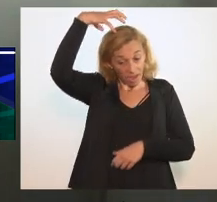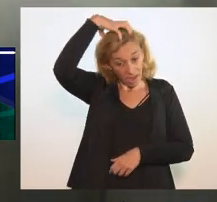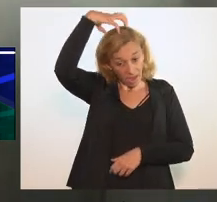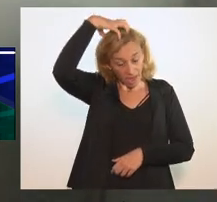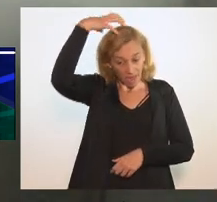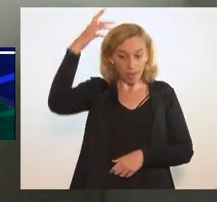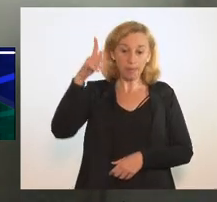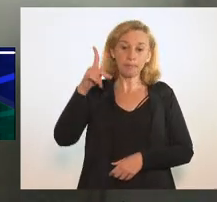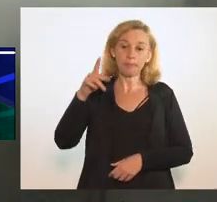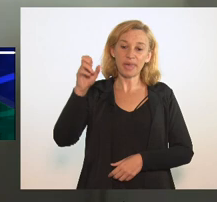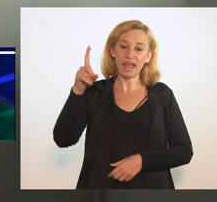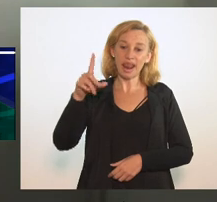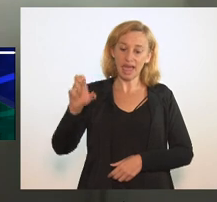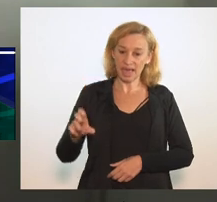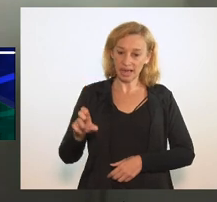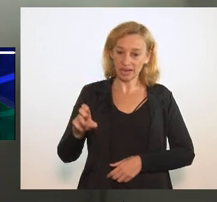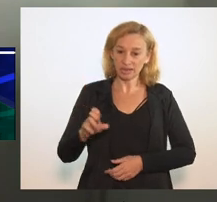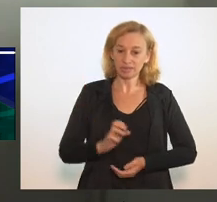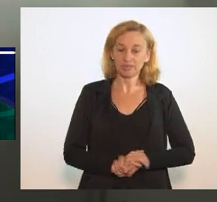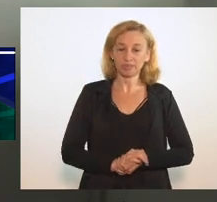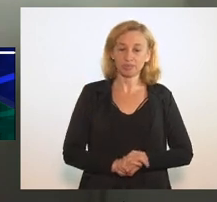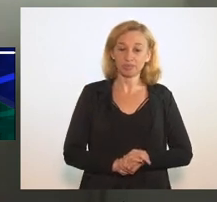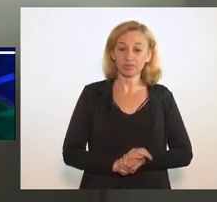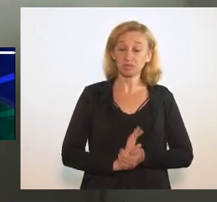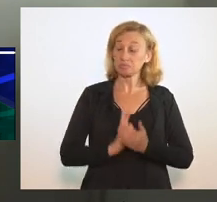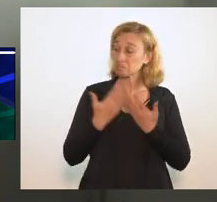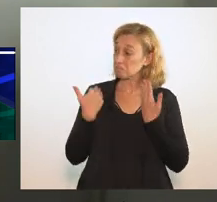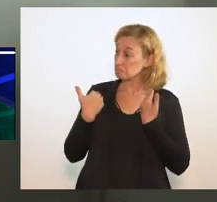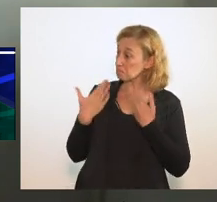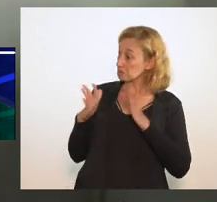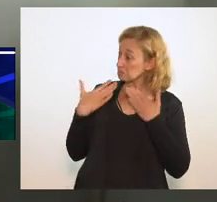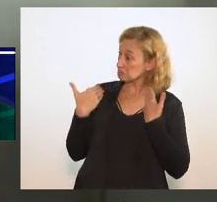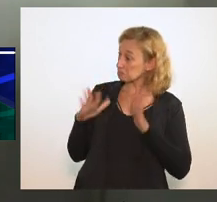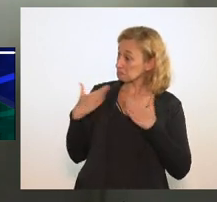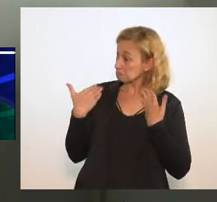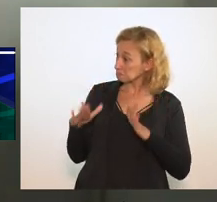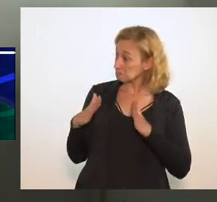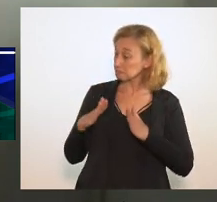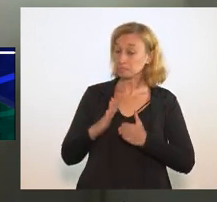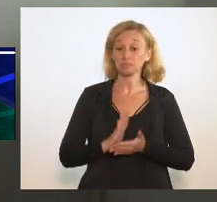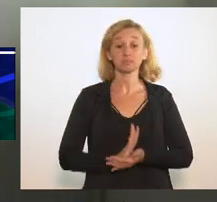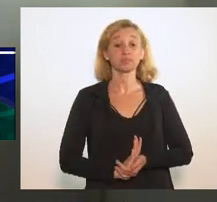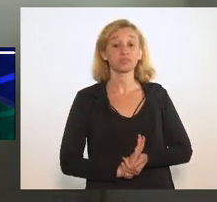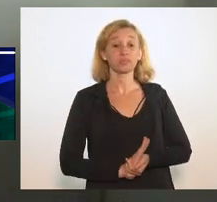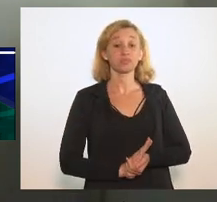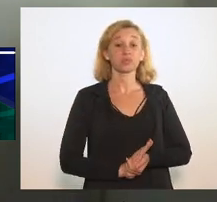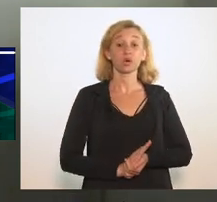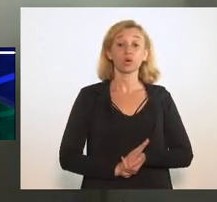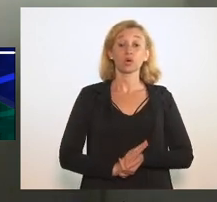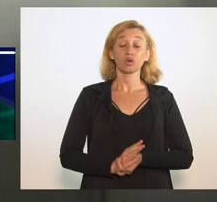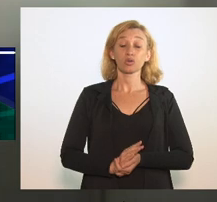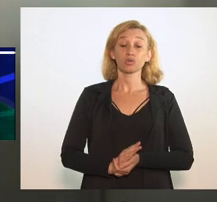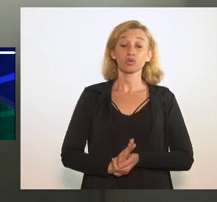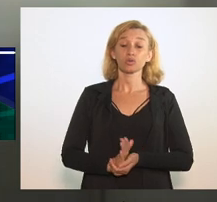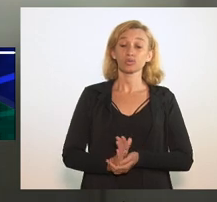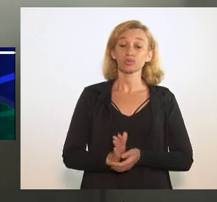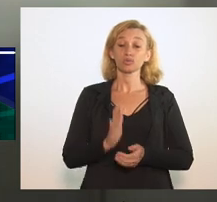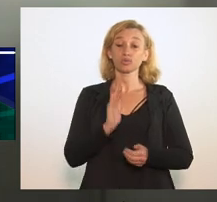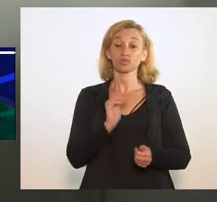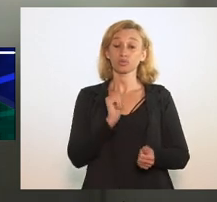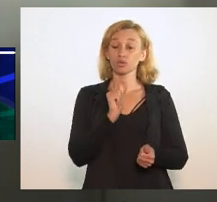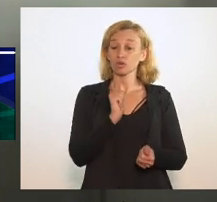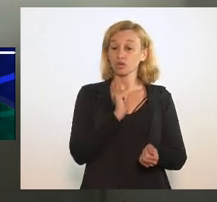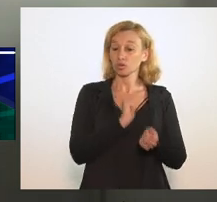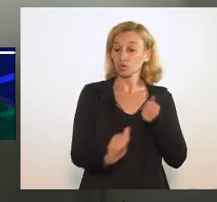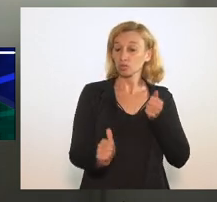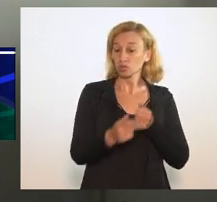Aproveito o ensejo para louvar o maior jogador brasileiro, também de